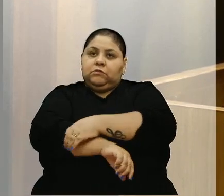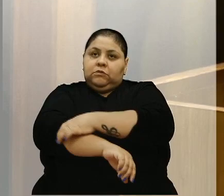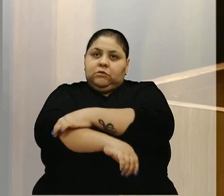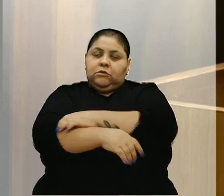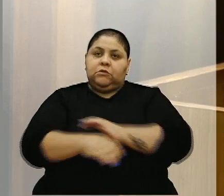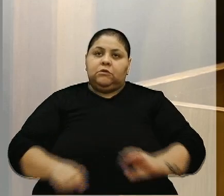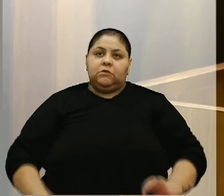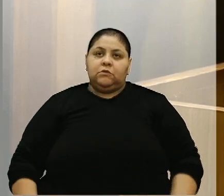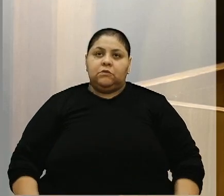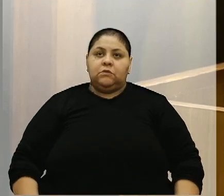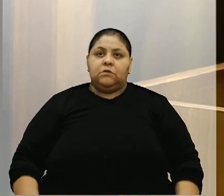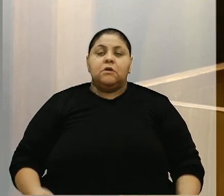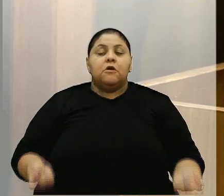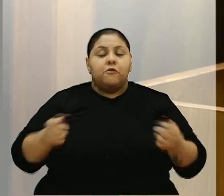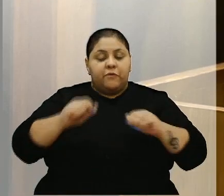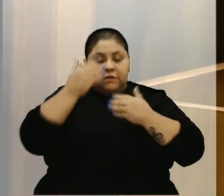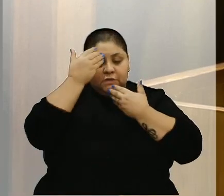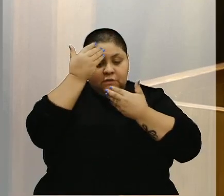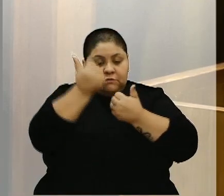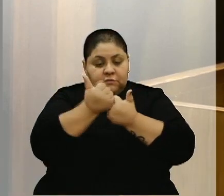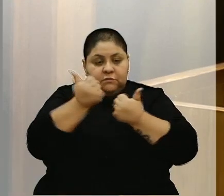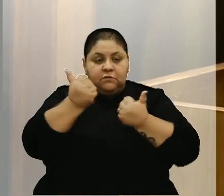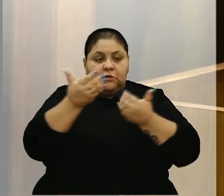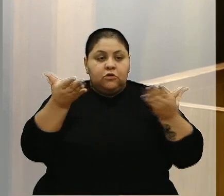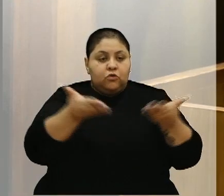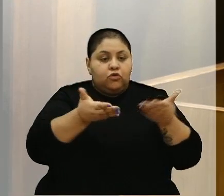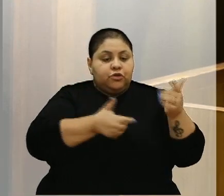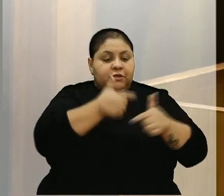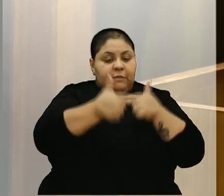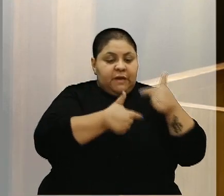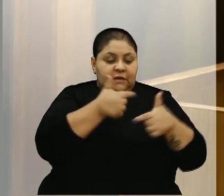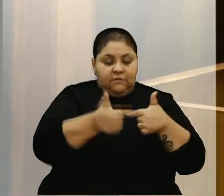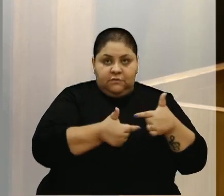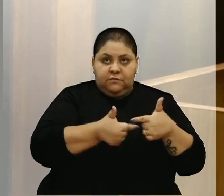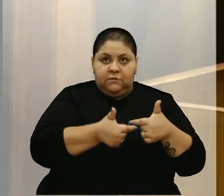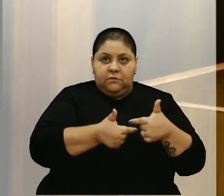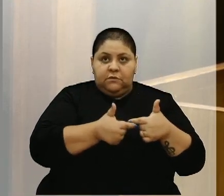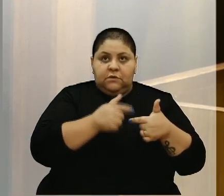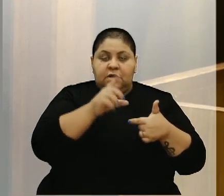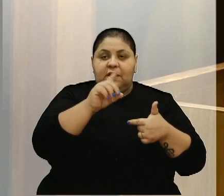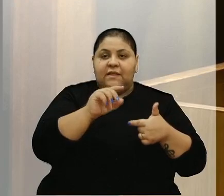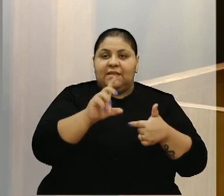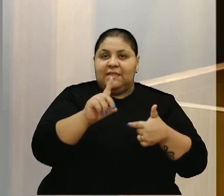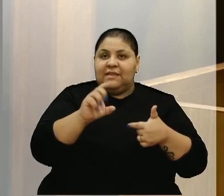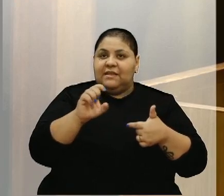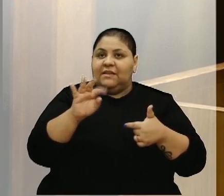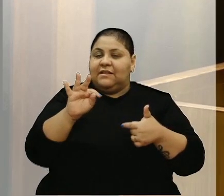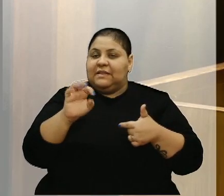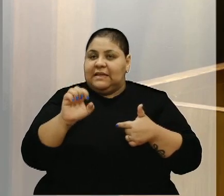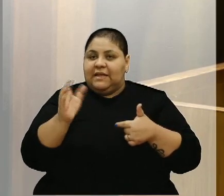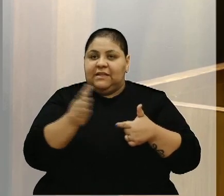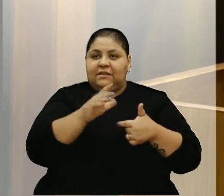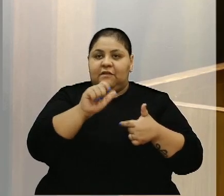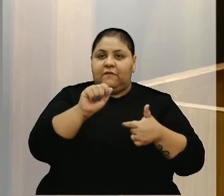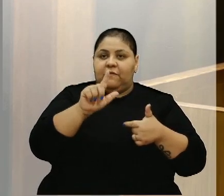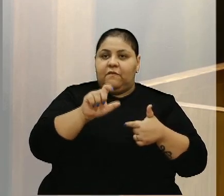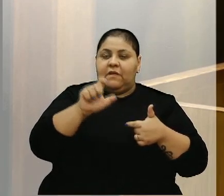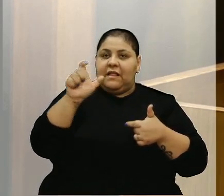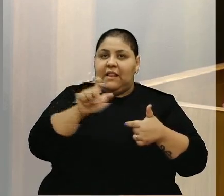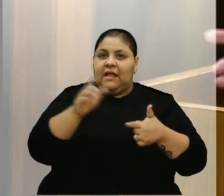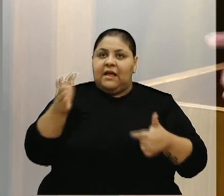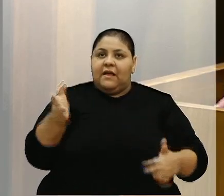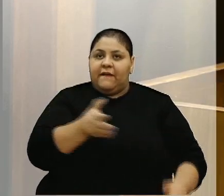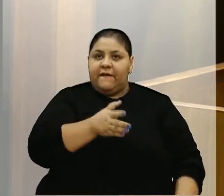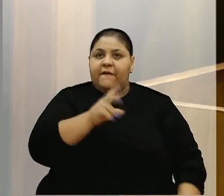Não poderia deixar de agradecer a minha assessoria, que hoje trabalha comigo, a dona Beth, ao Alexandre, a Adri,